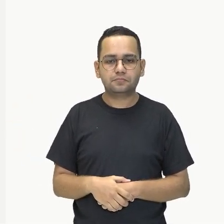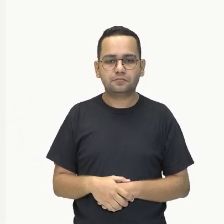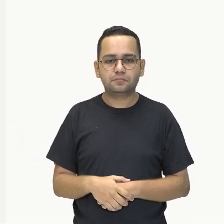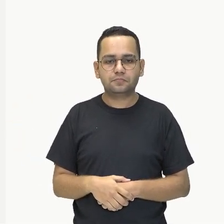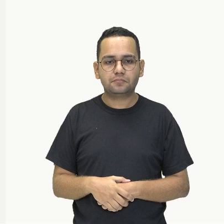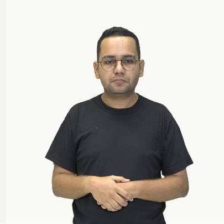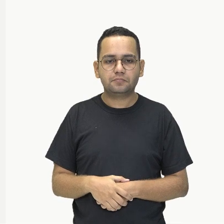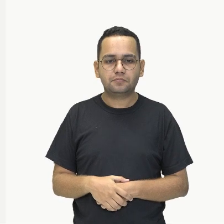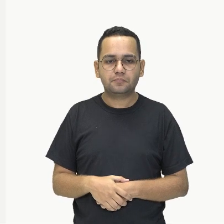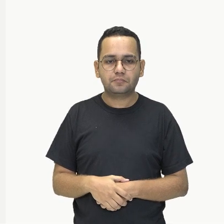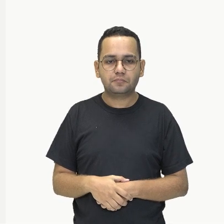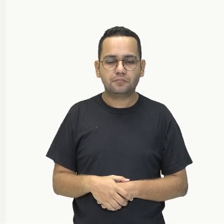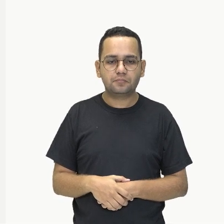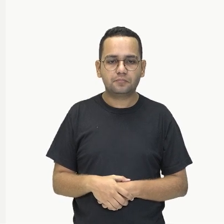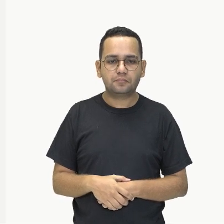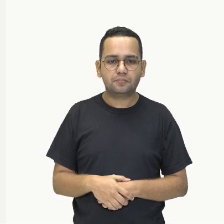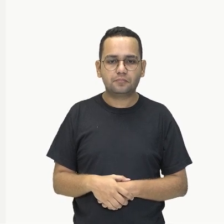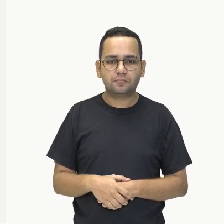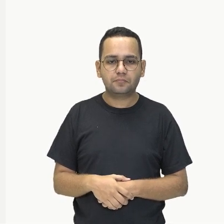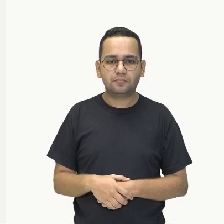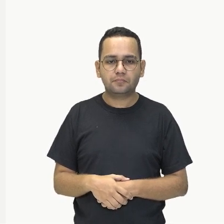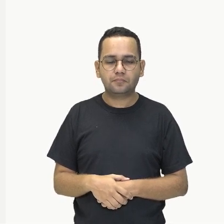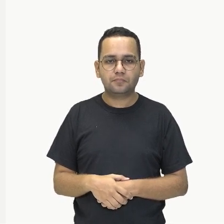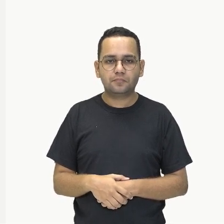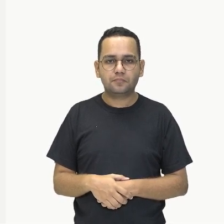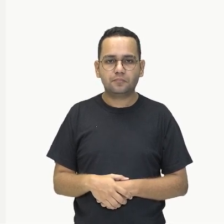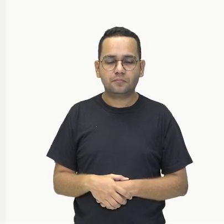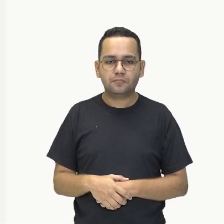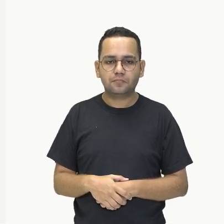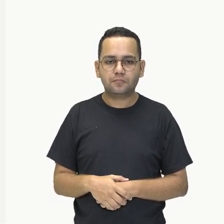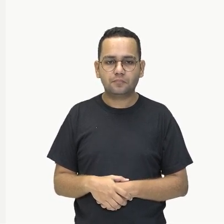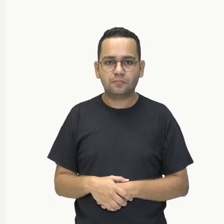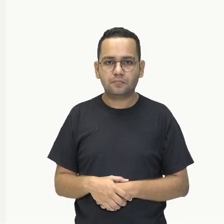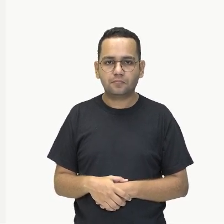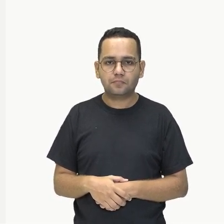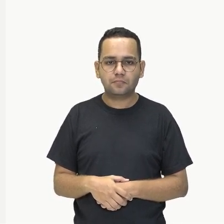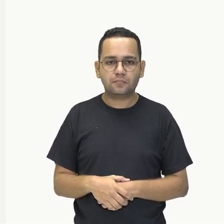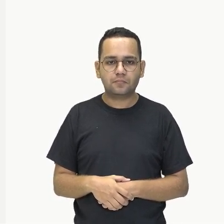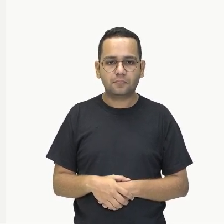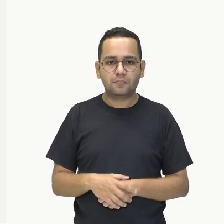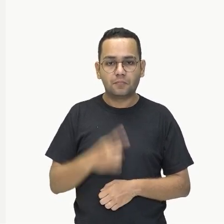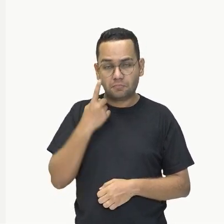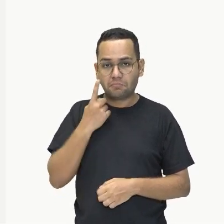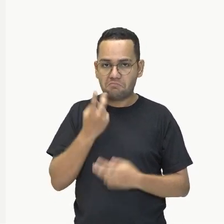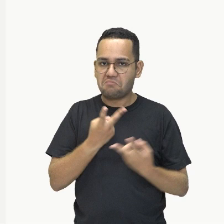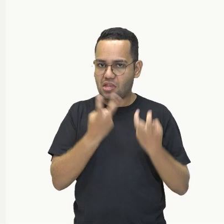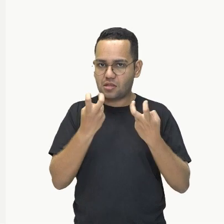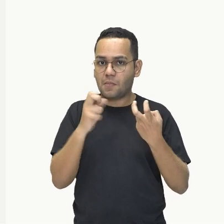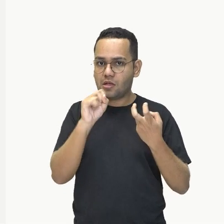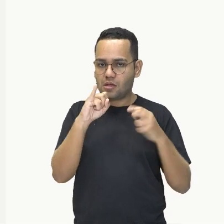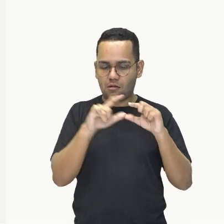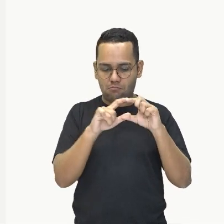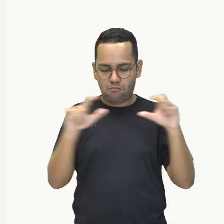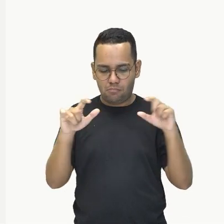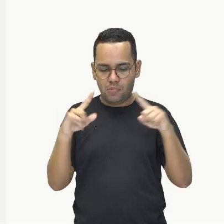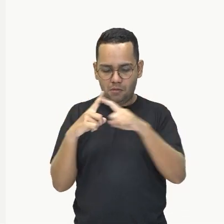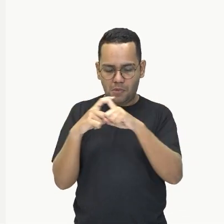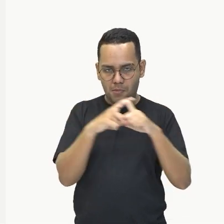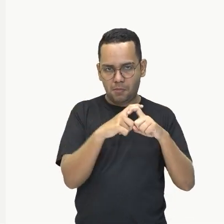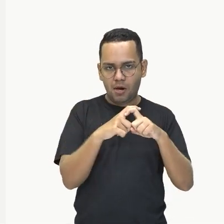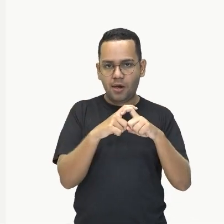os nossos termos, né, se os nossos monômios, que são termos do nosso polinômio,